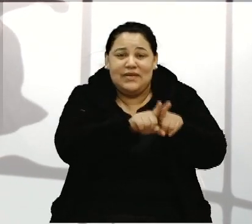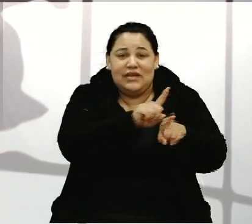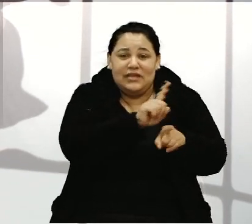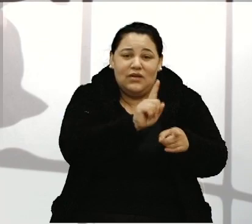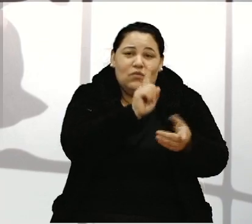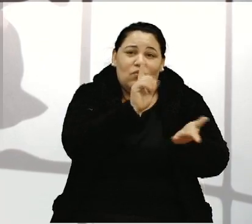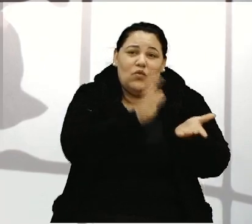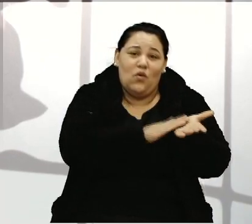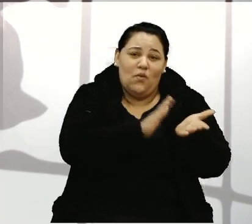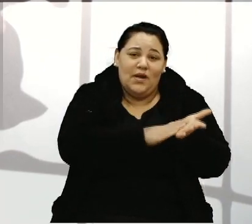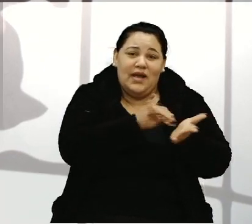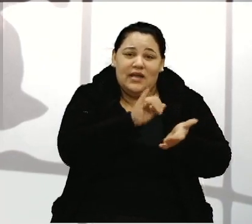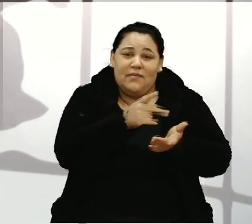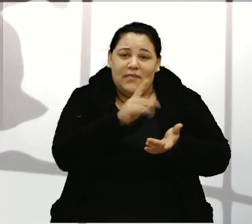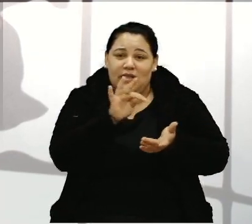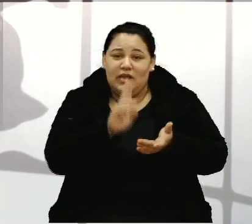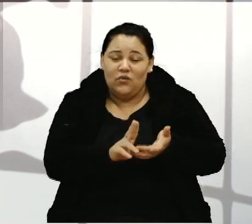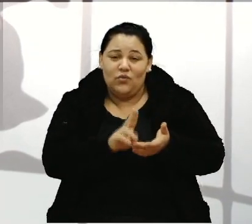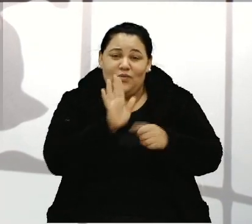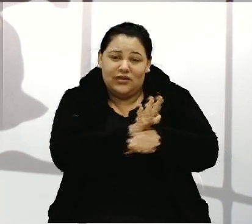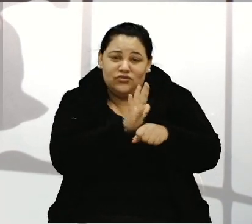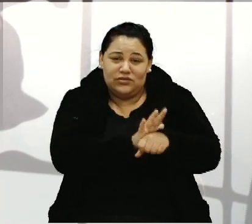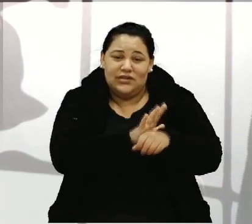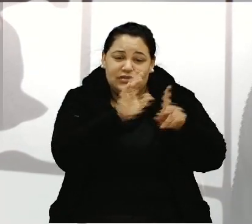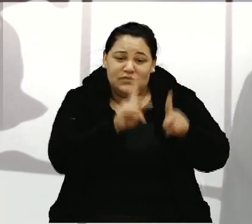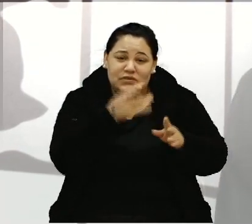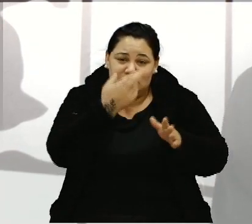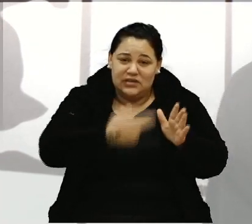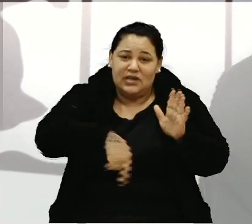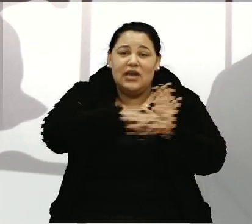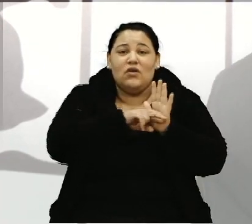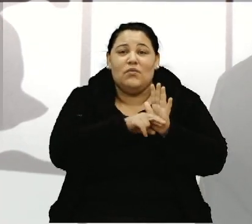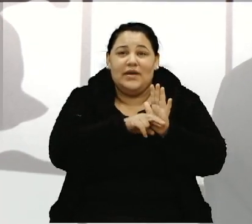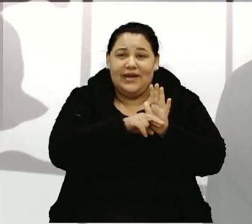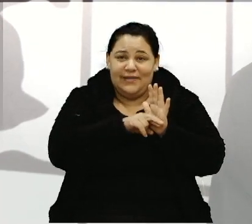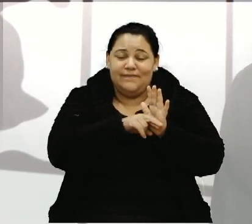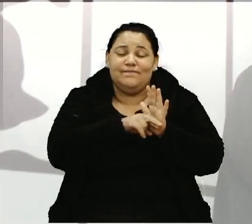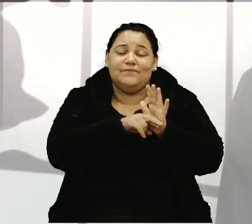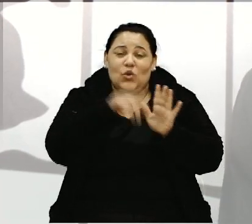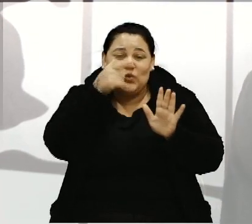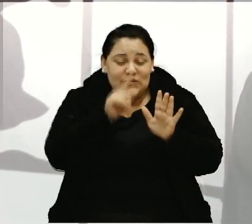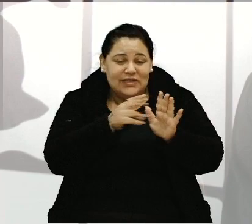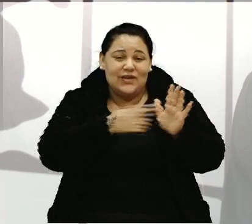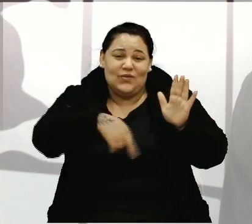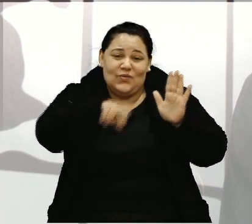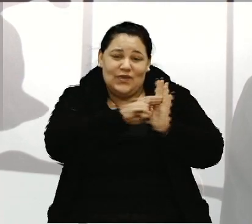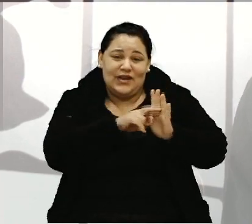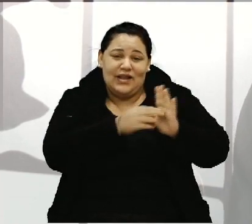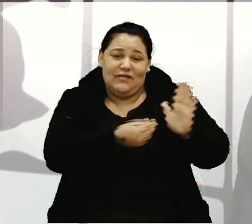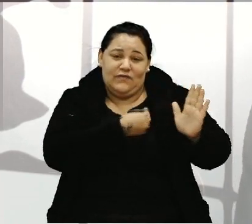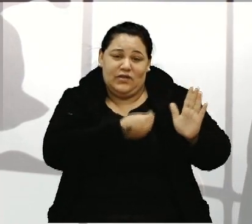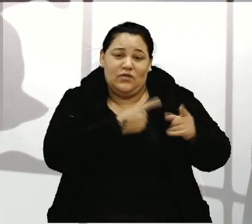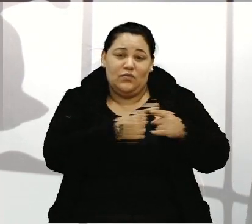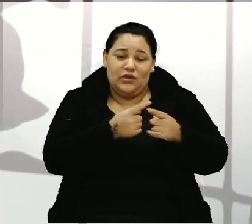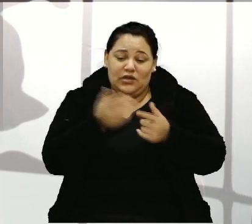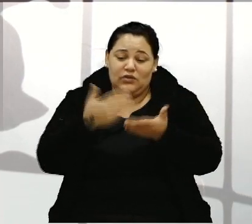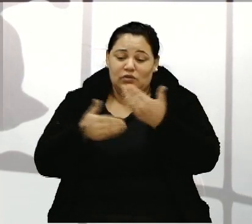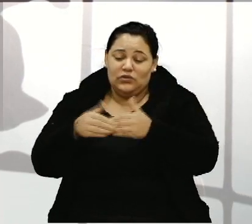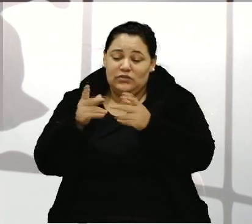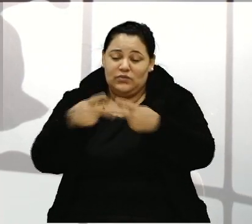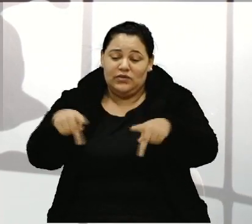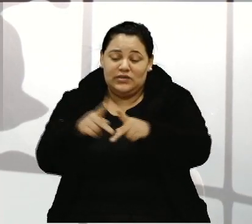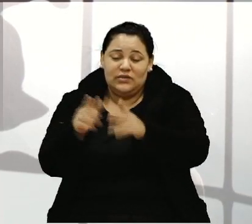elas se levantar e vir se reerguer novamente e ser uma pessoa que são todos trabalhadores que moram